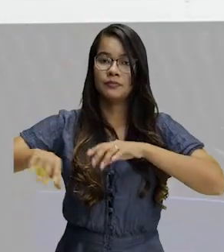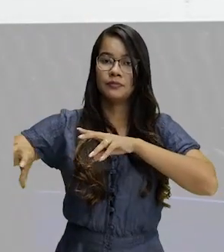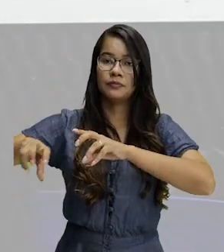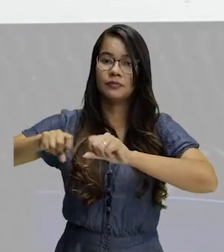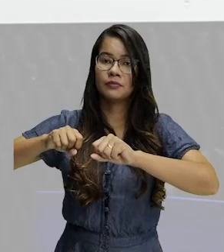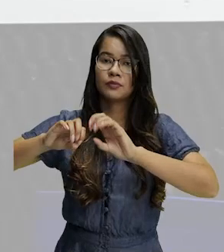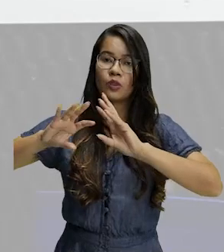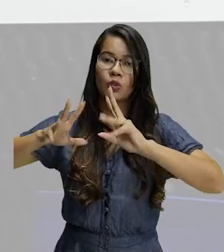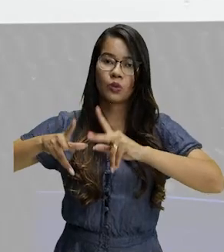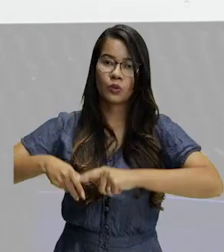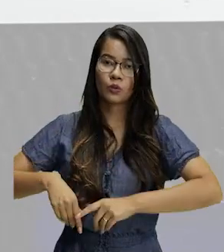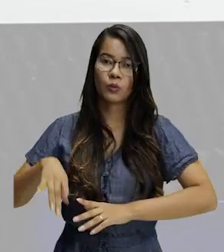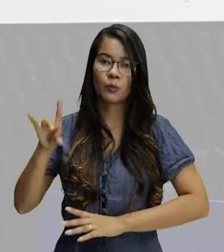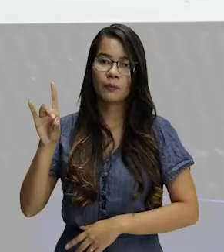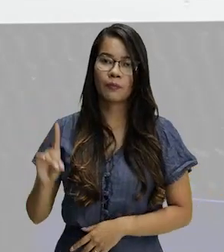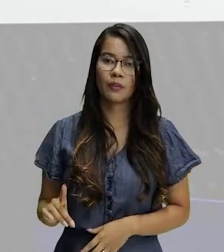direito.